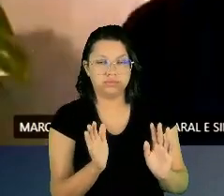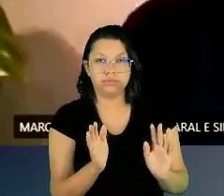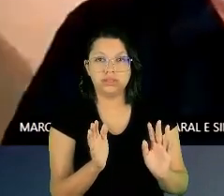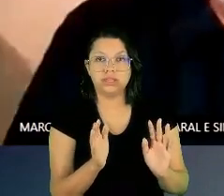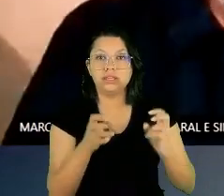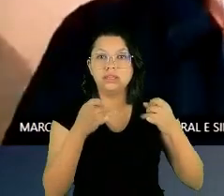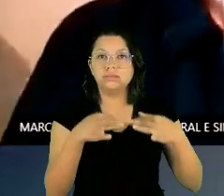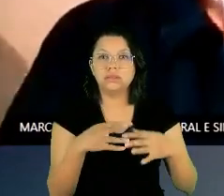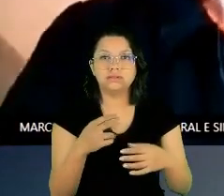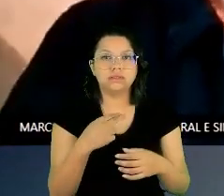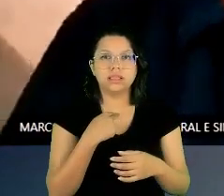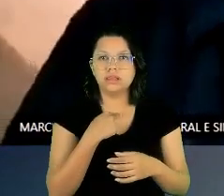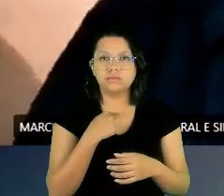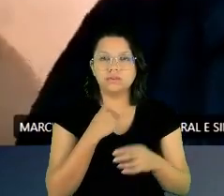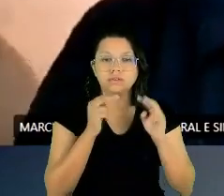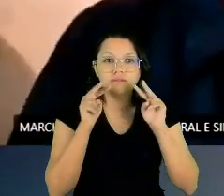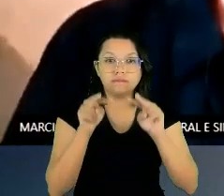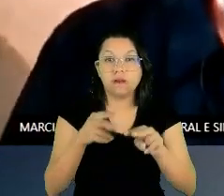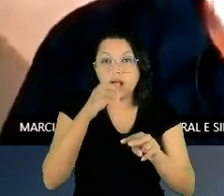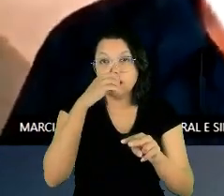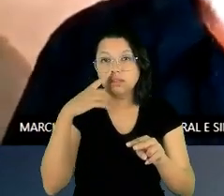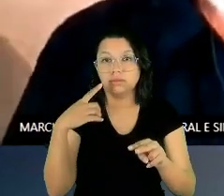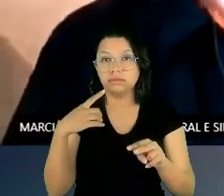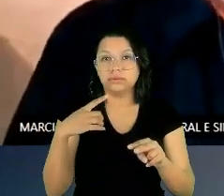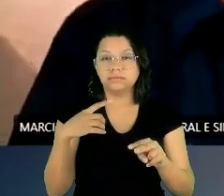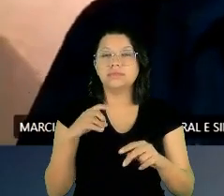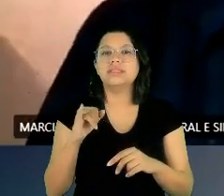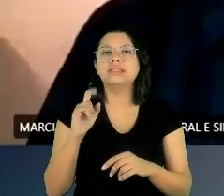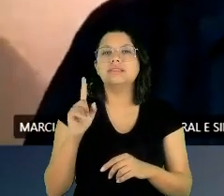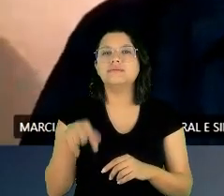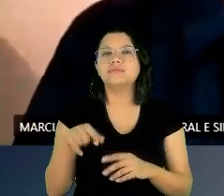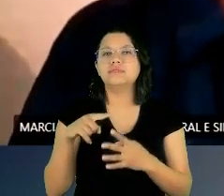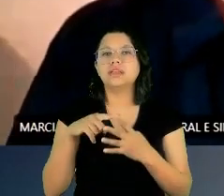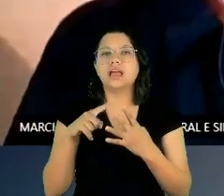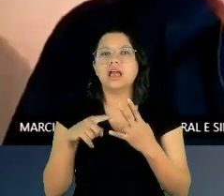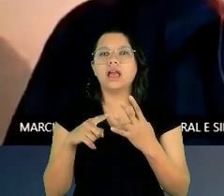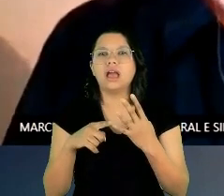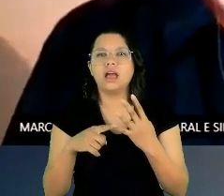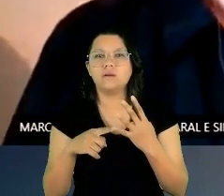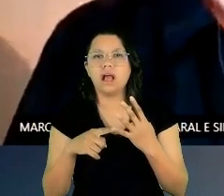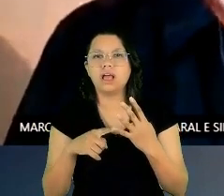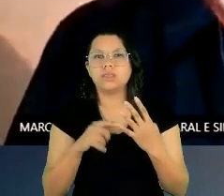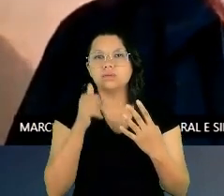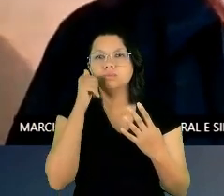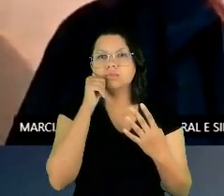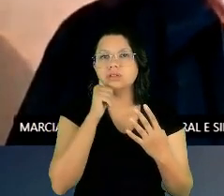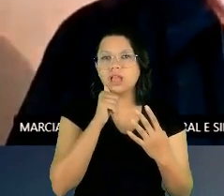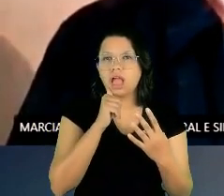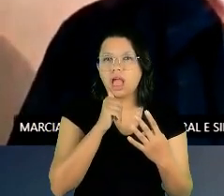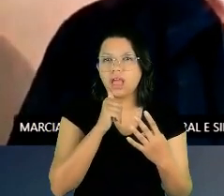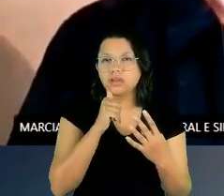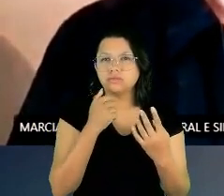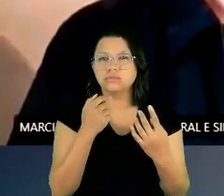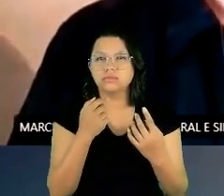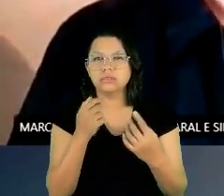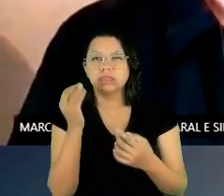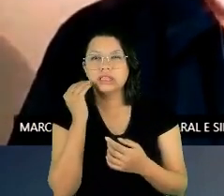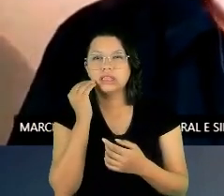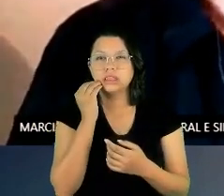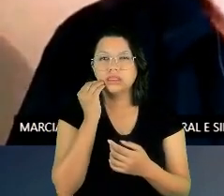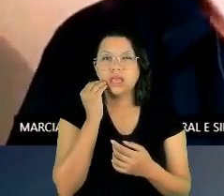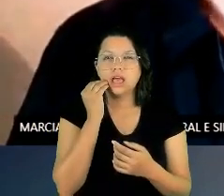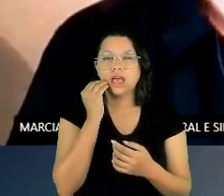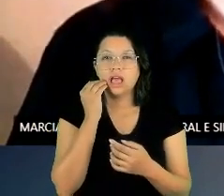uma elaboração. Eu pergunto para a senhora, e se fossem 4 mulheres disputando um